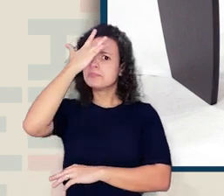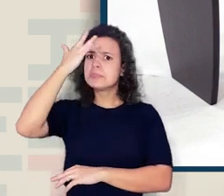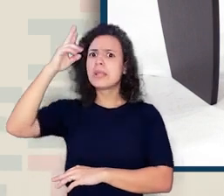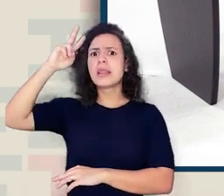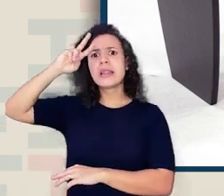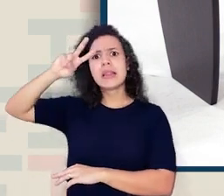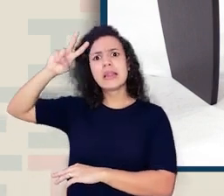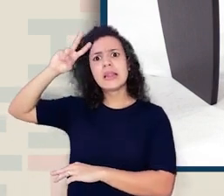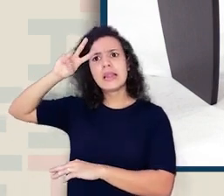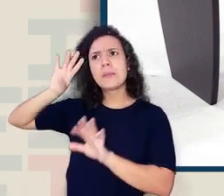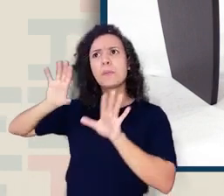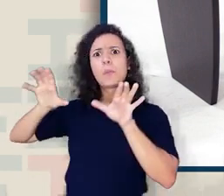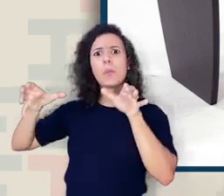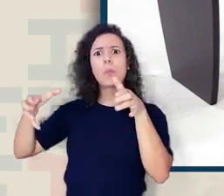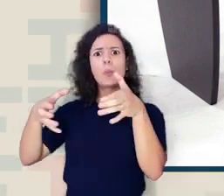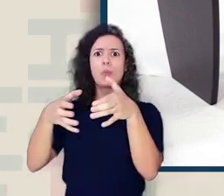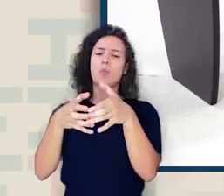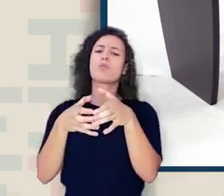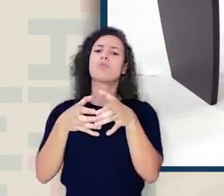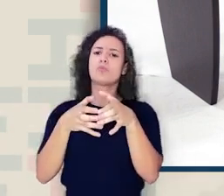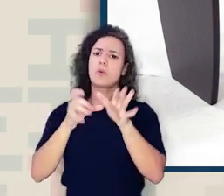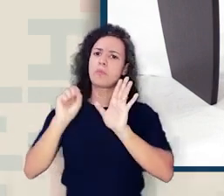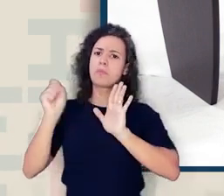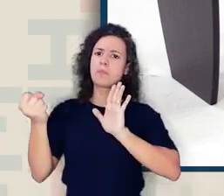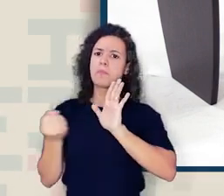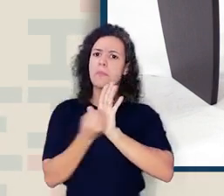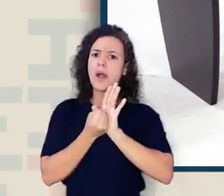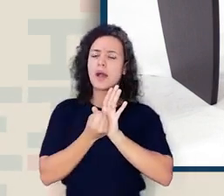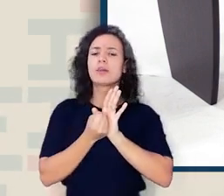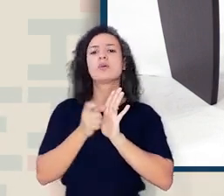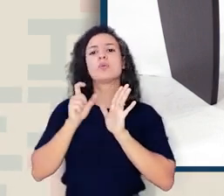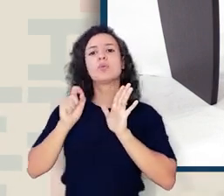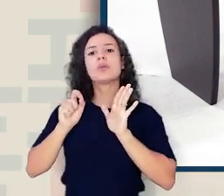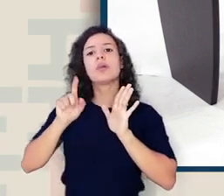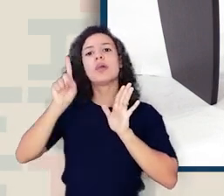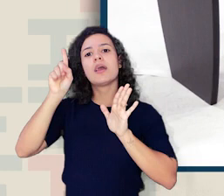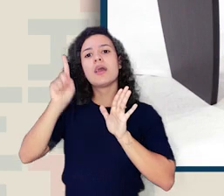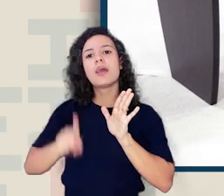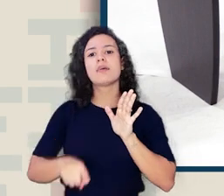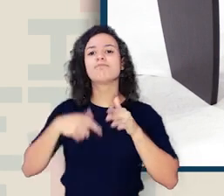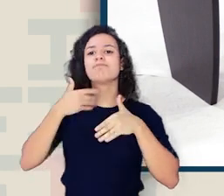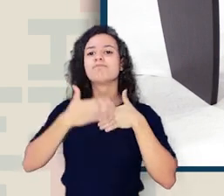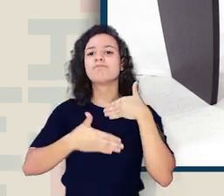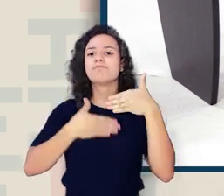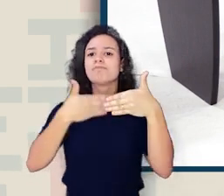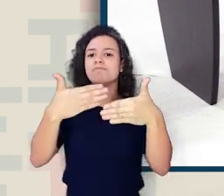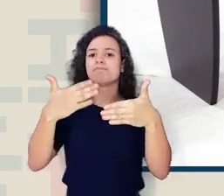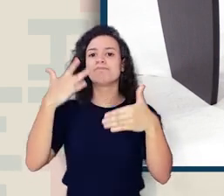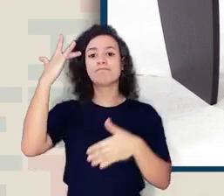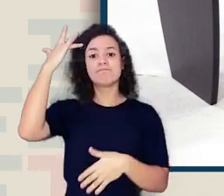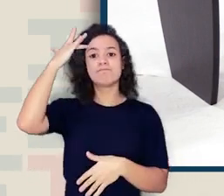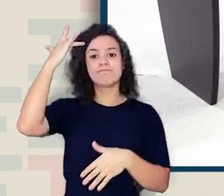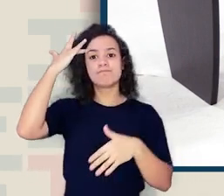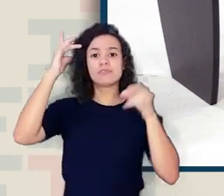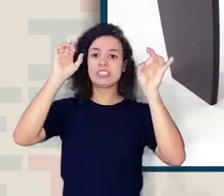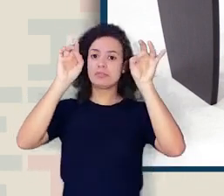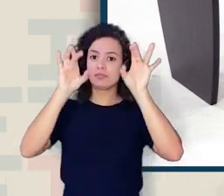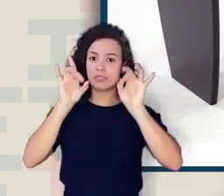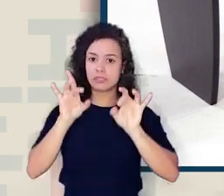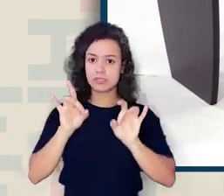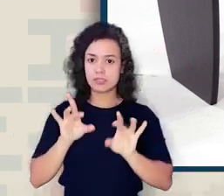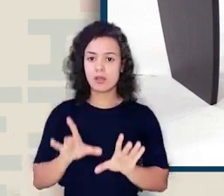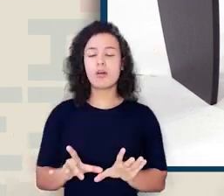na nossa memória musical coletiva, num andamento solene. E esse andamento ele foi